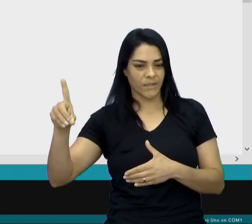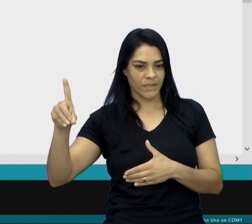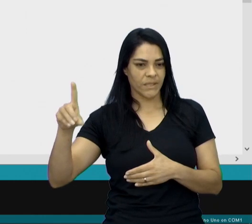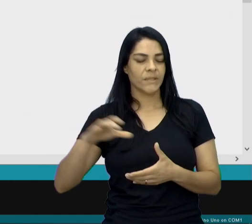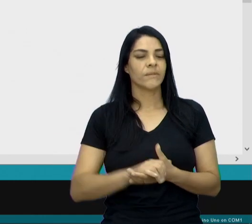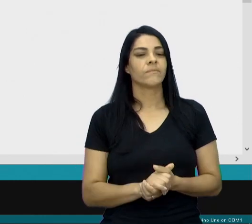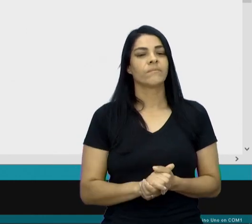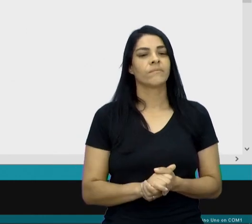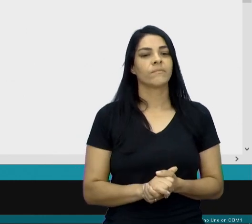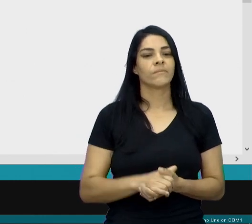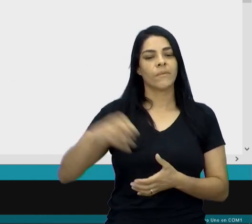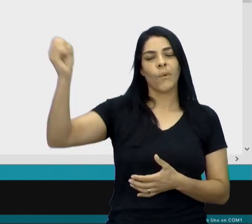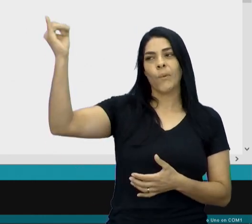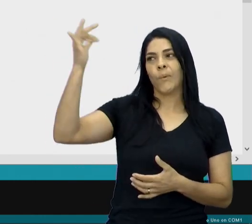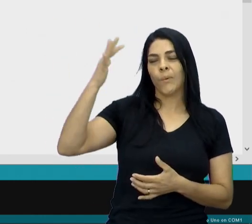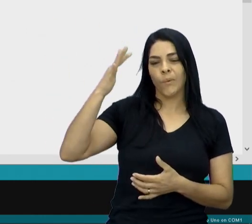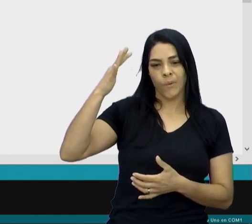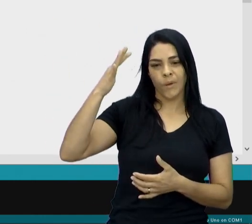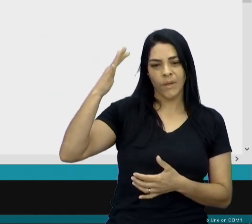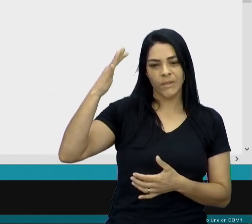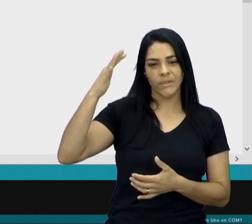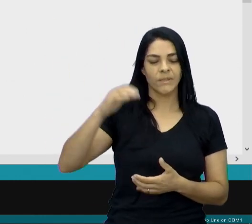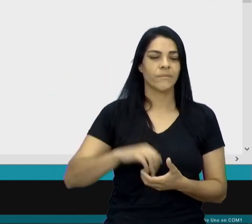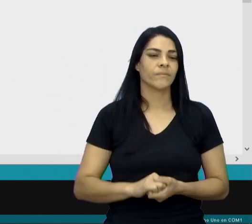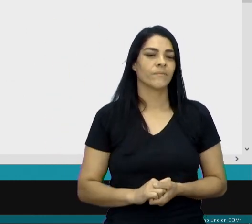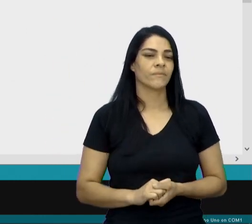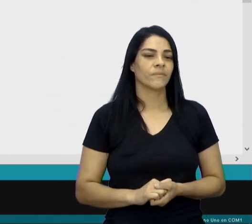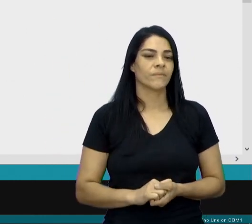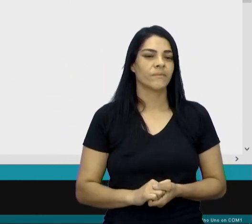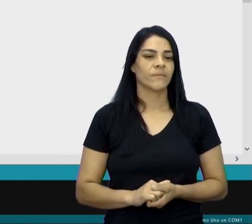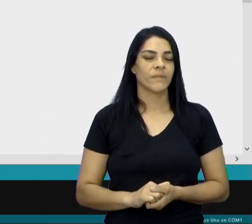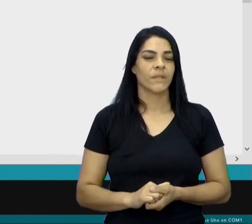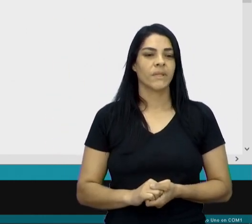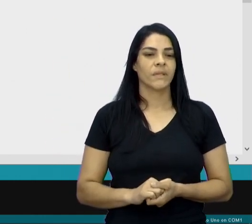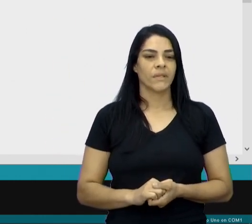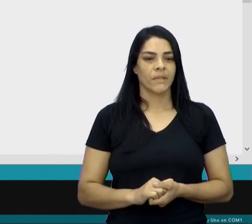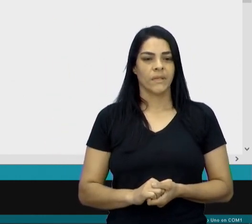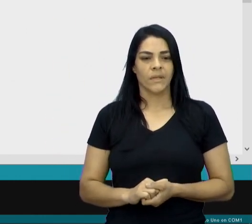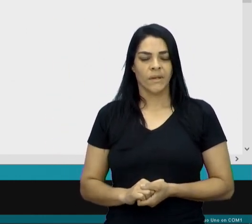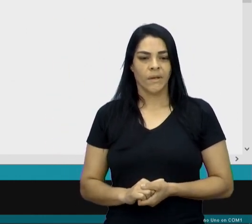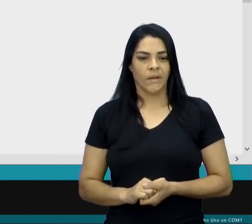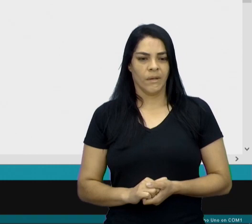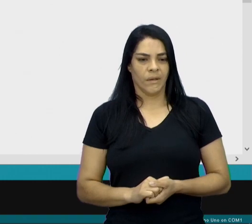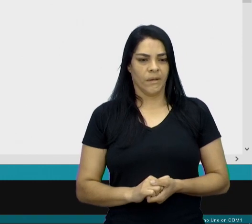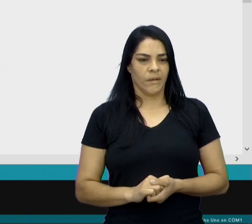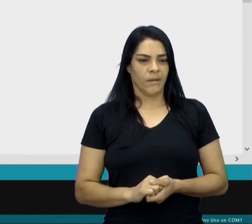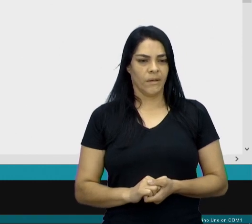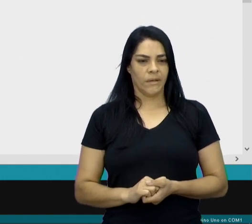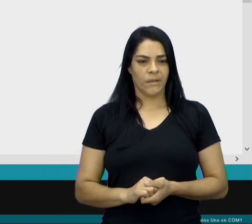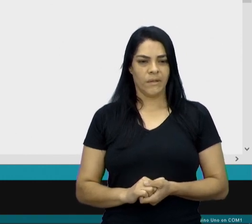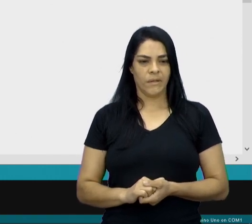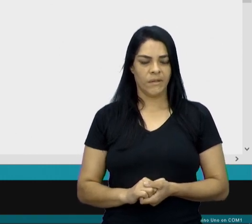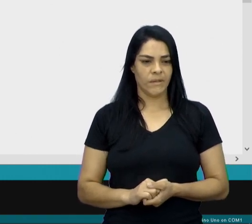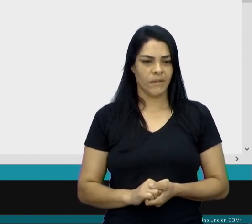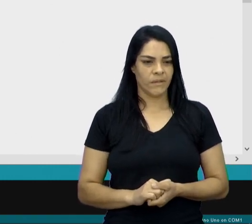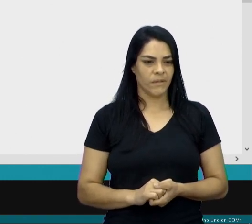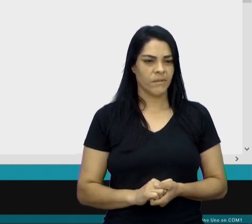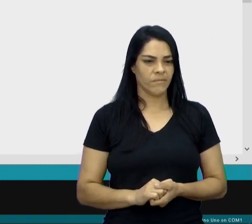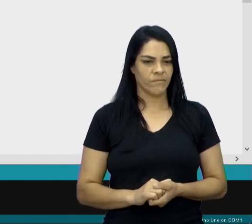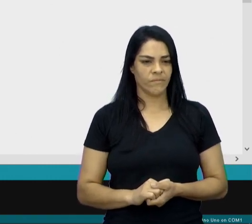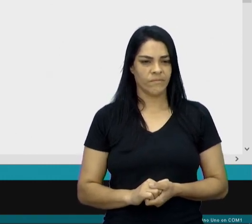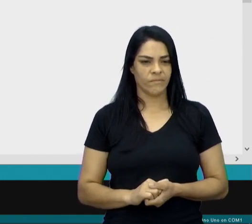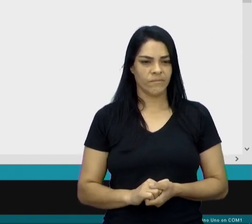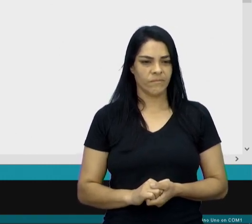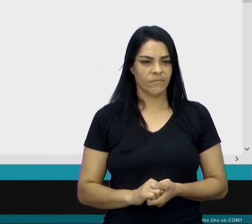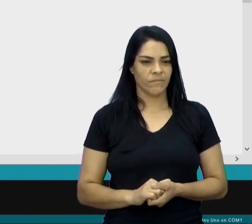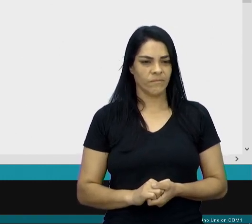é acender de acordo com a sua escolha, de acordo com o que ele fez aleatoriamente aqui. Então, olha lá, ó. Você vai para